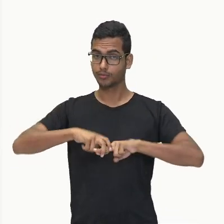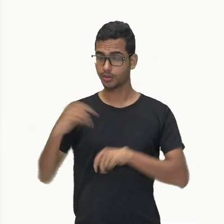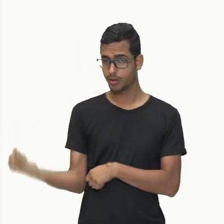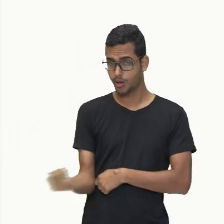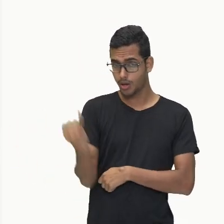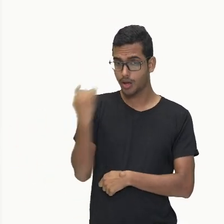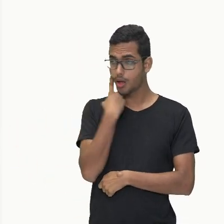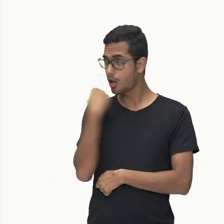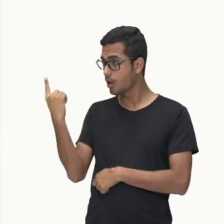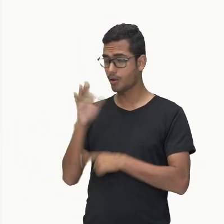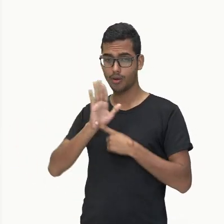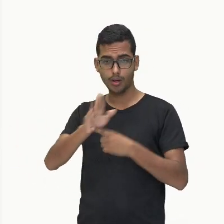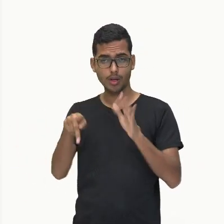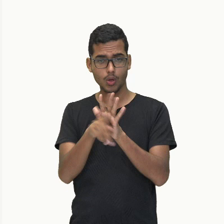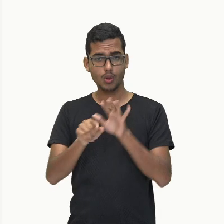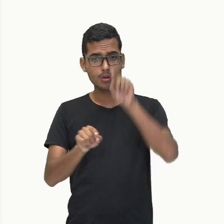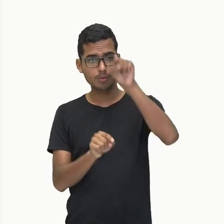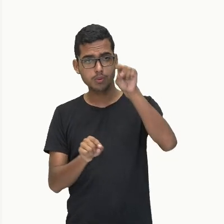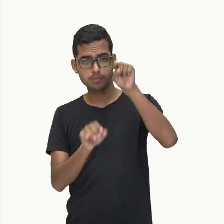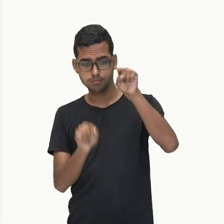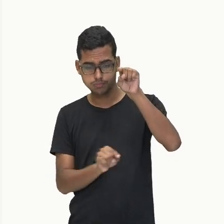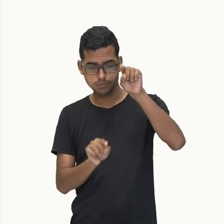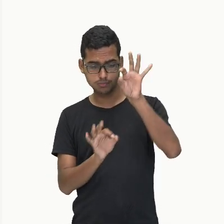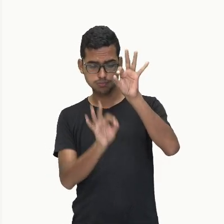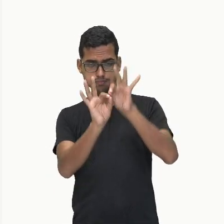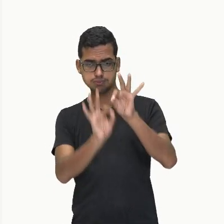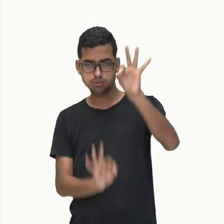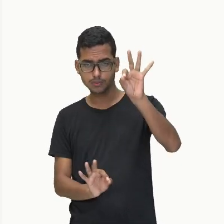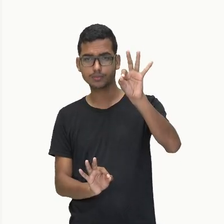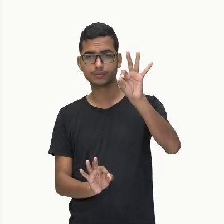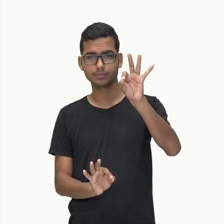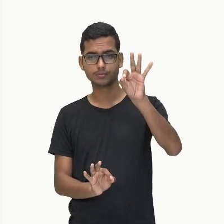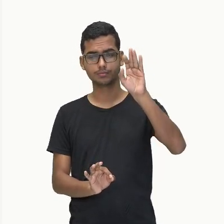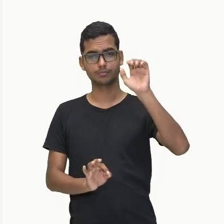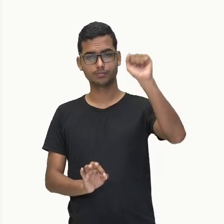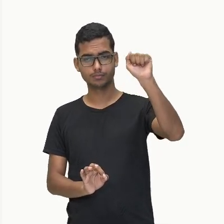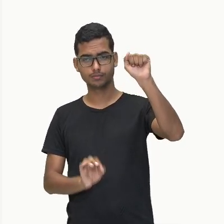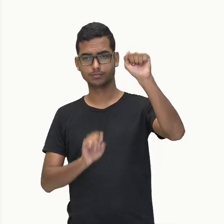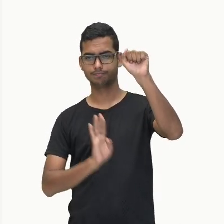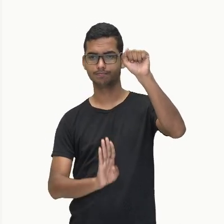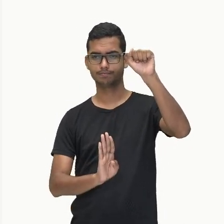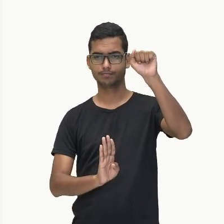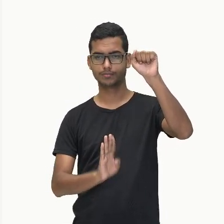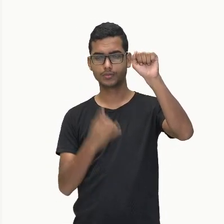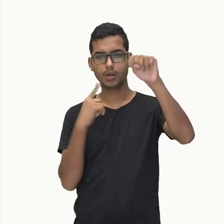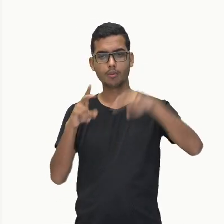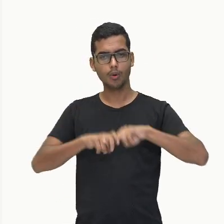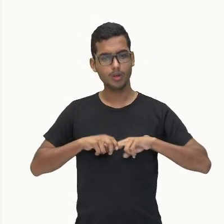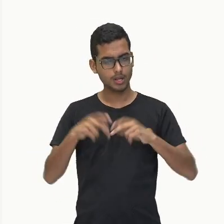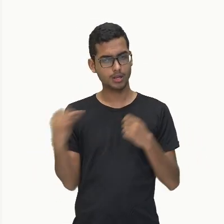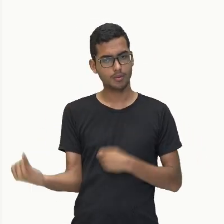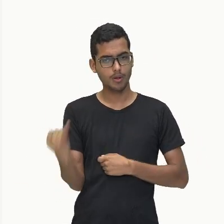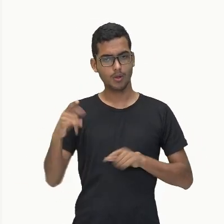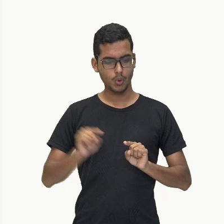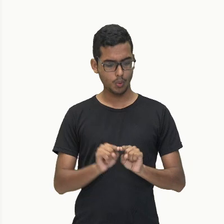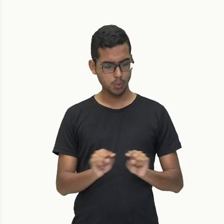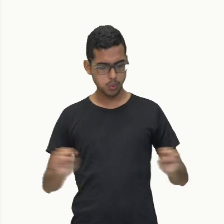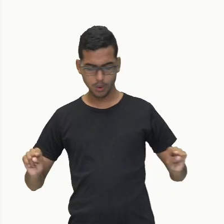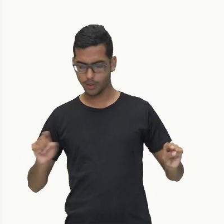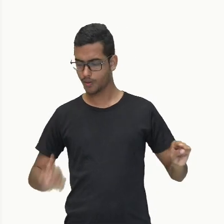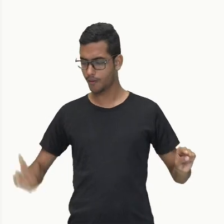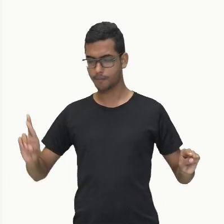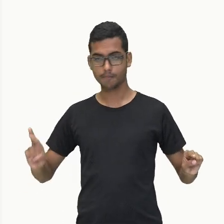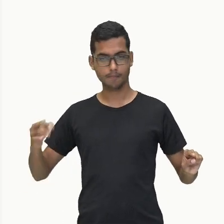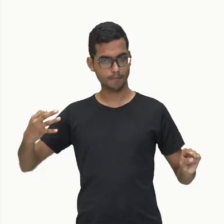essa projeção aí seja ortogonal, tá? De A sobre R, tá bom? Porque é ela que vai garantir para a gente que essa